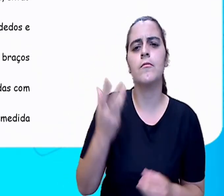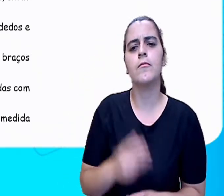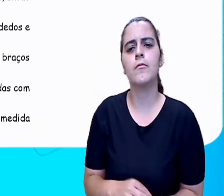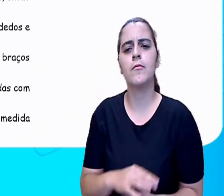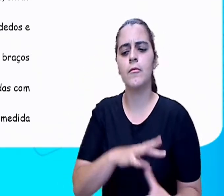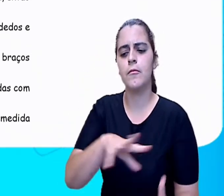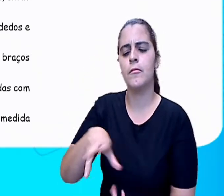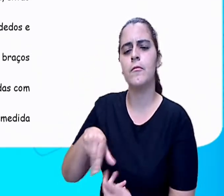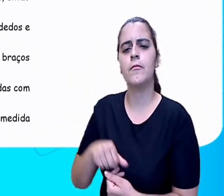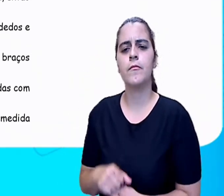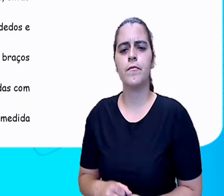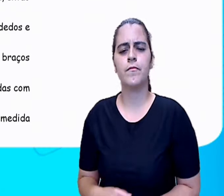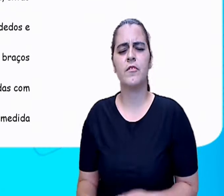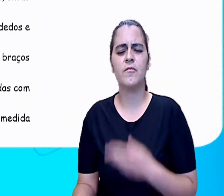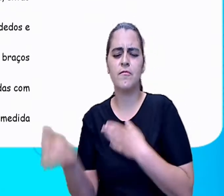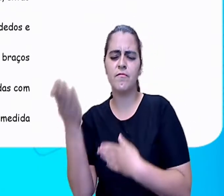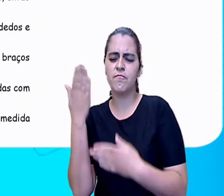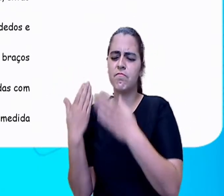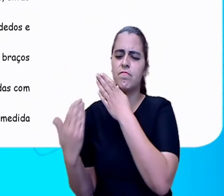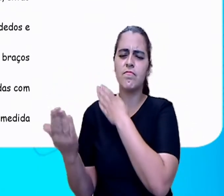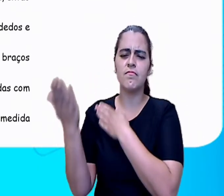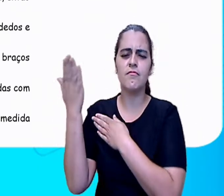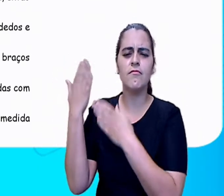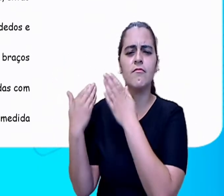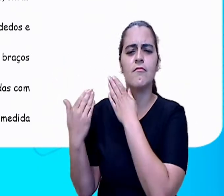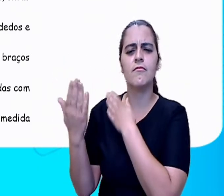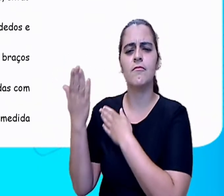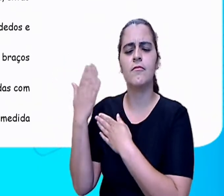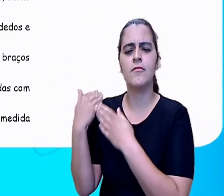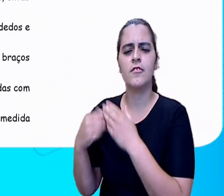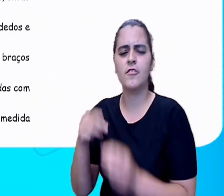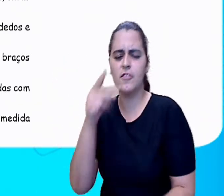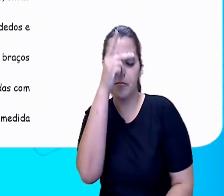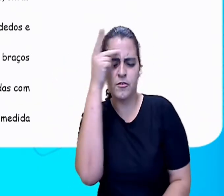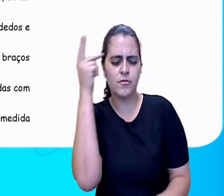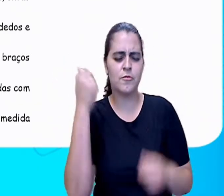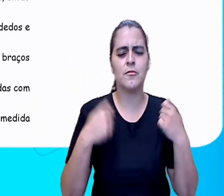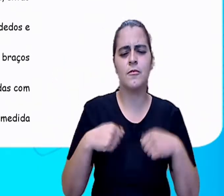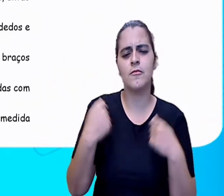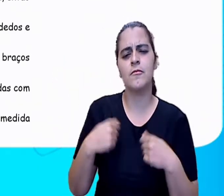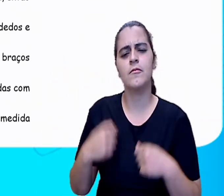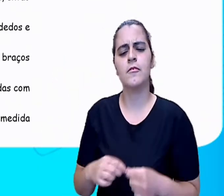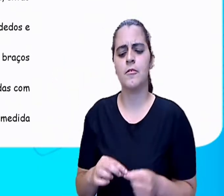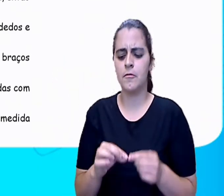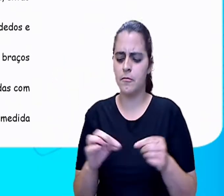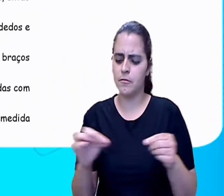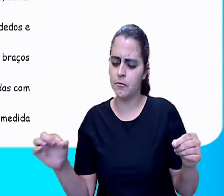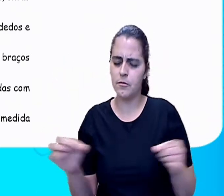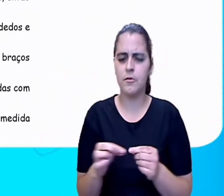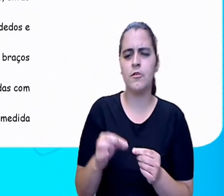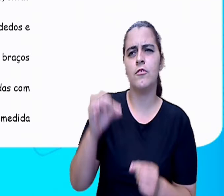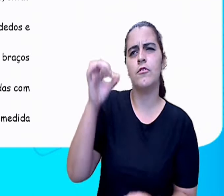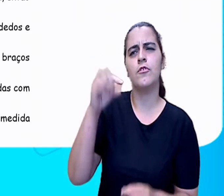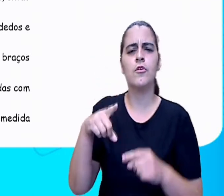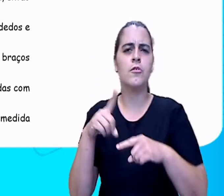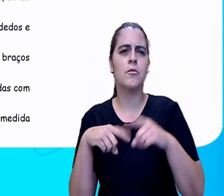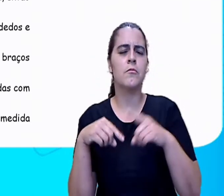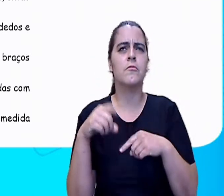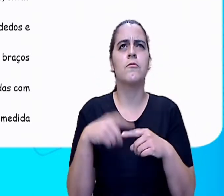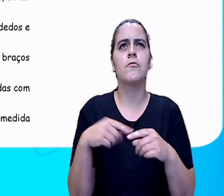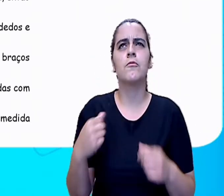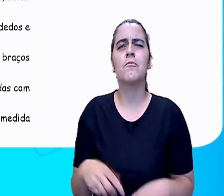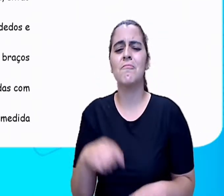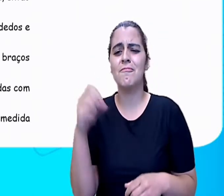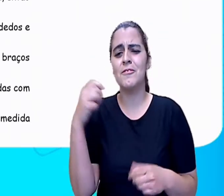humanidade. Desde os tempos muito antigos, as pessoas precisaram medir suas coisas, mas